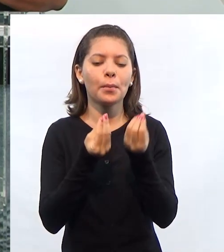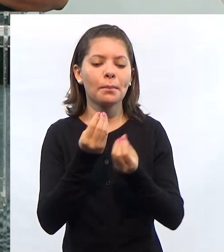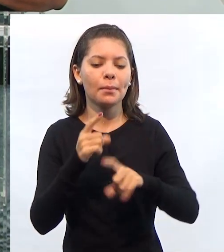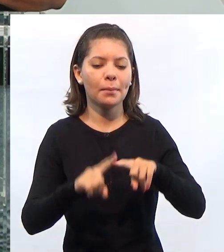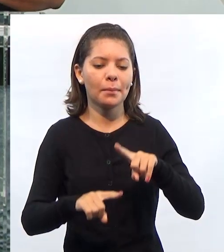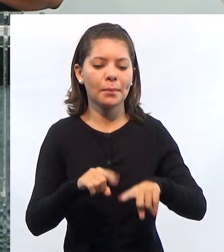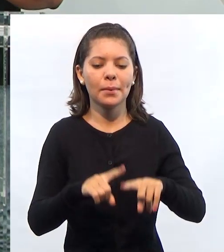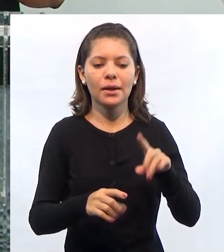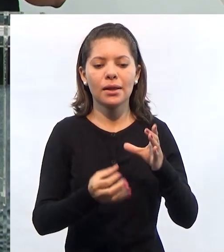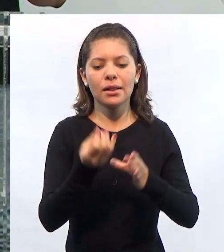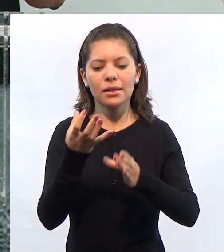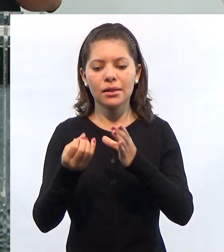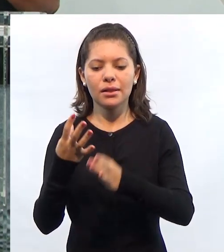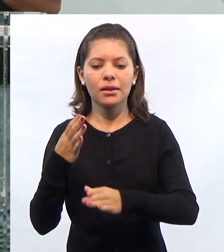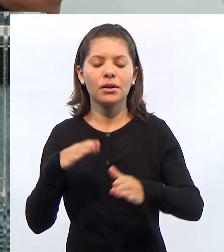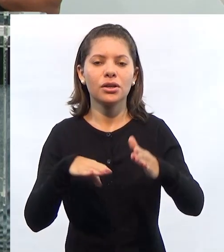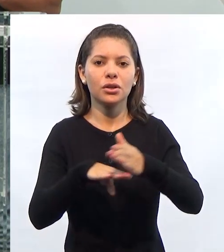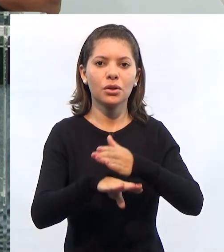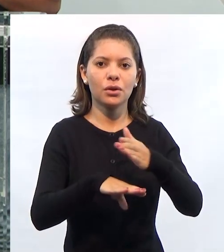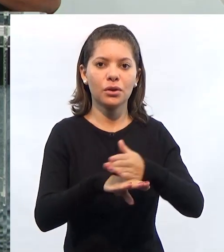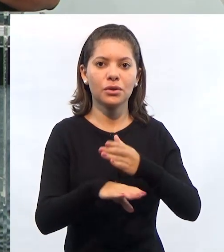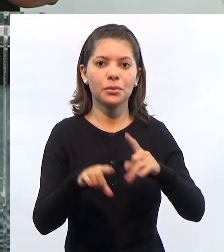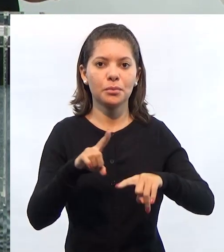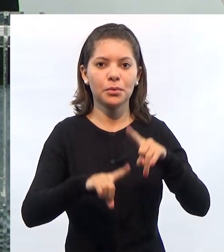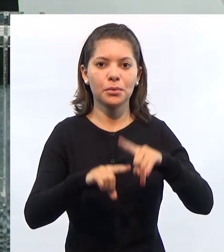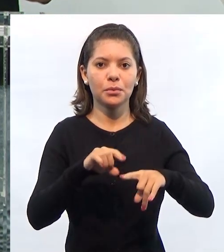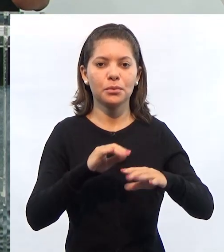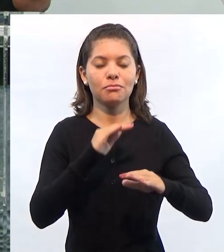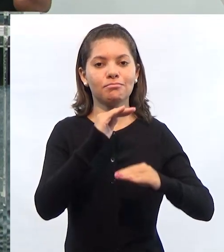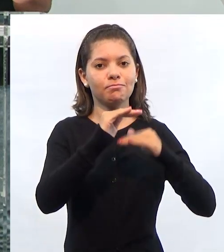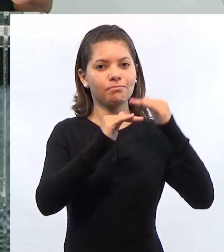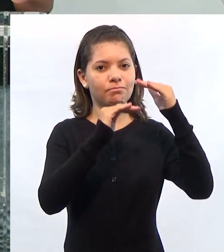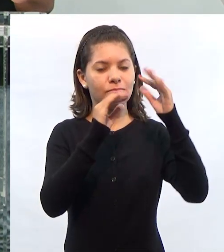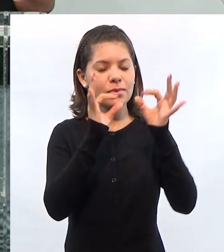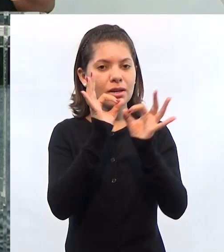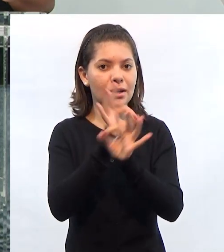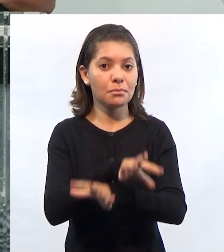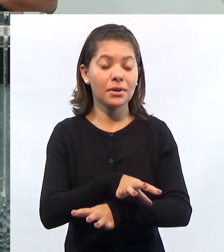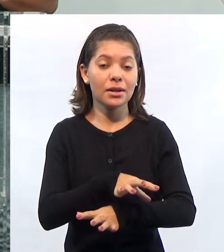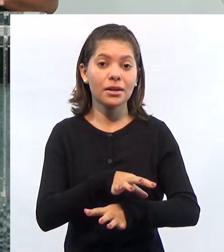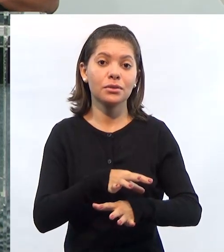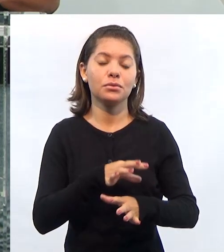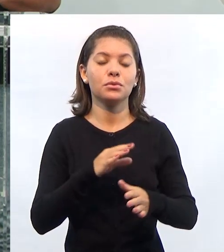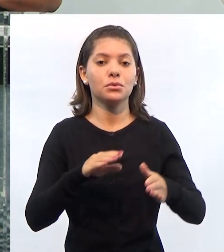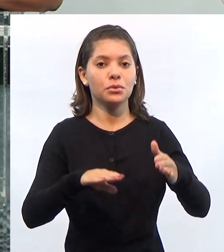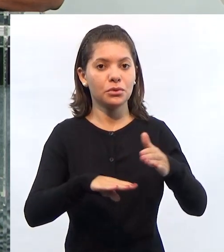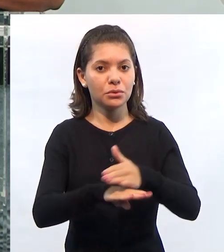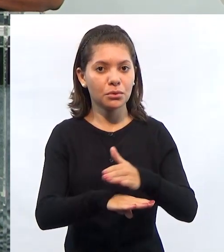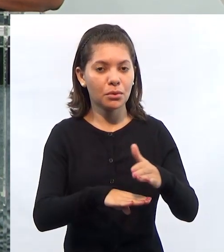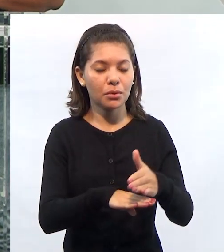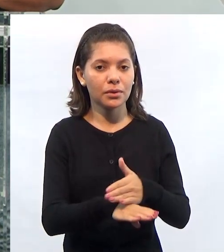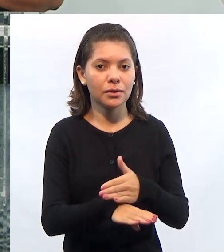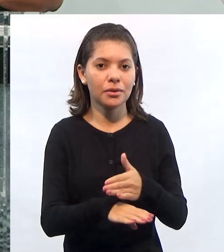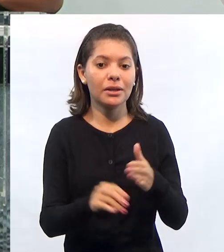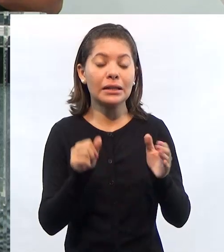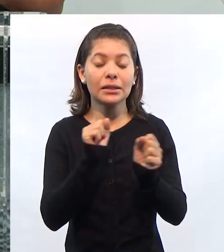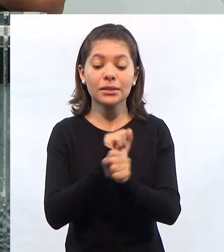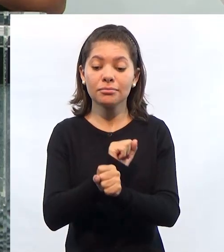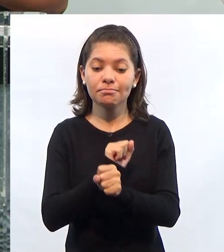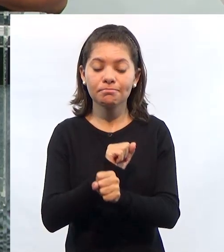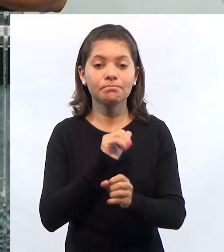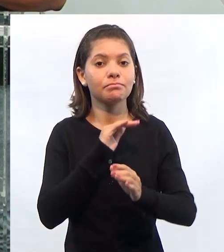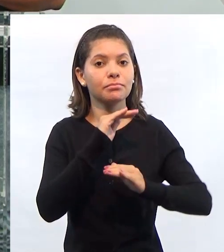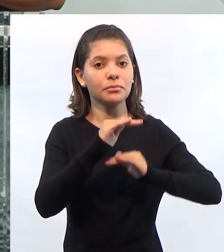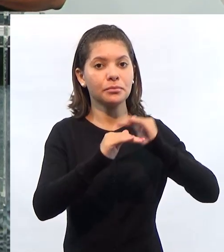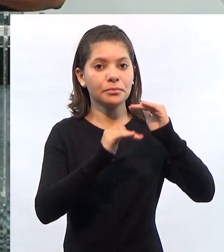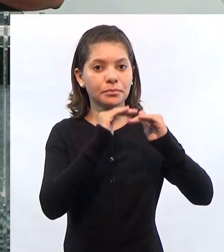estão sendo produzidos, o estoque de produtos em processamento, estoque de produtos acabados, estoque de produtos à espera